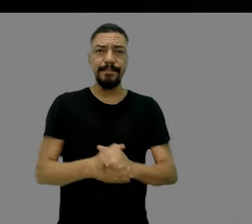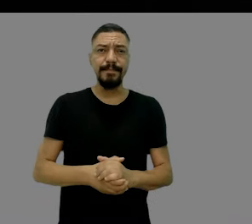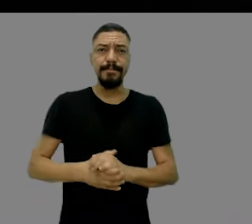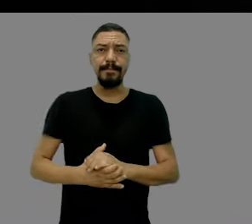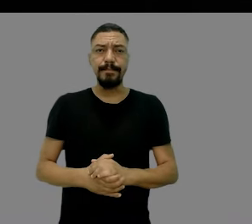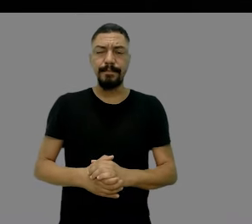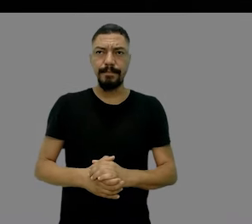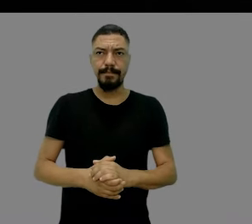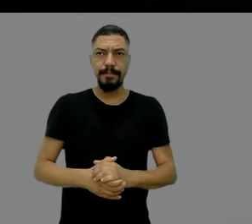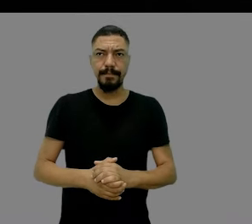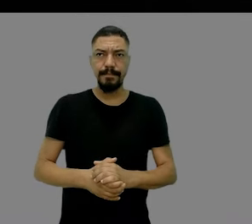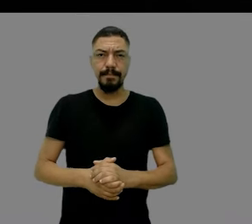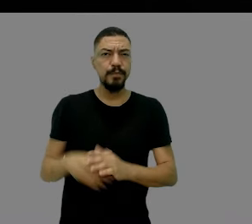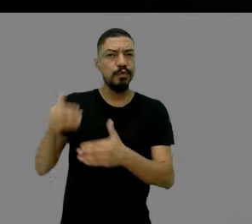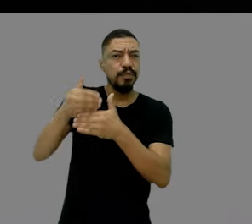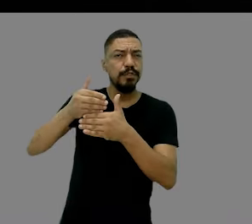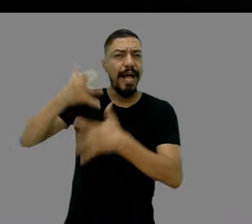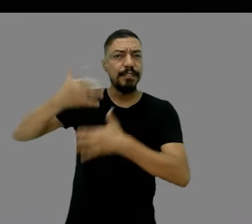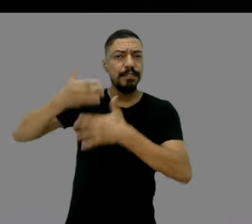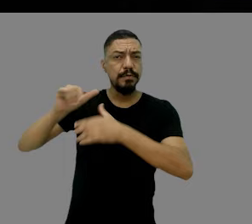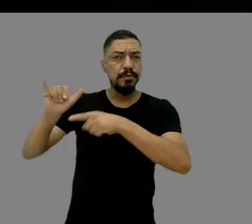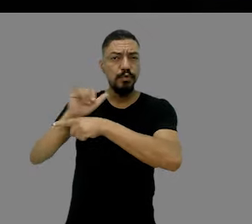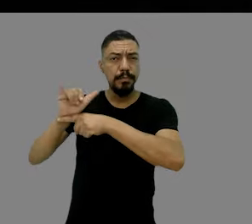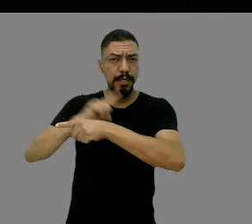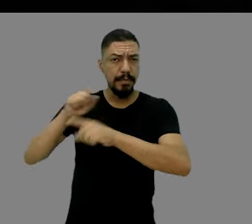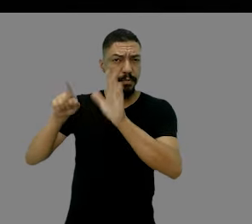Tem dúvida no chat alguma?